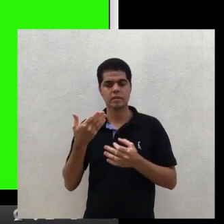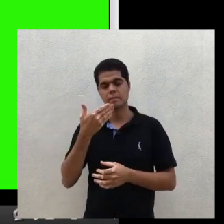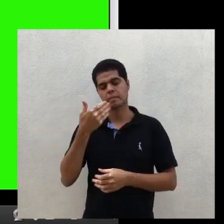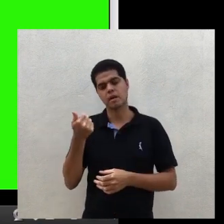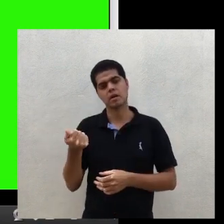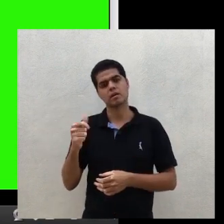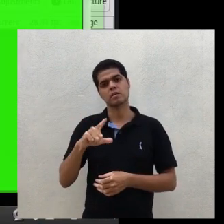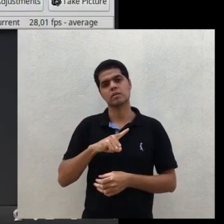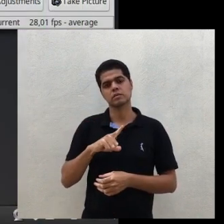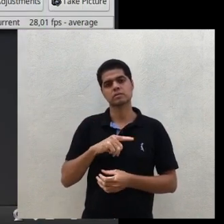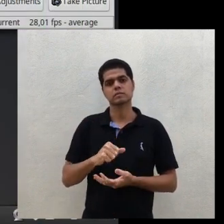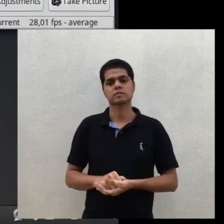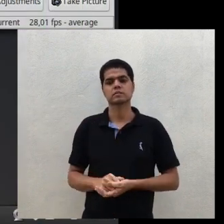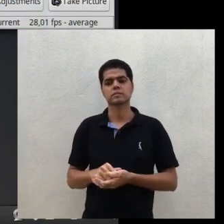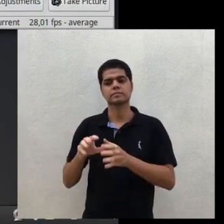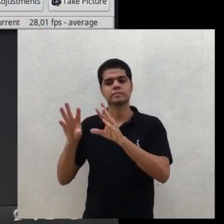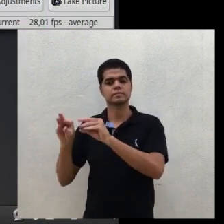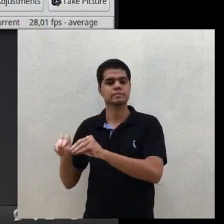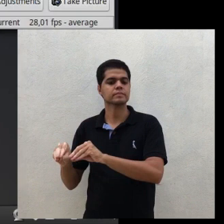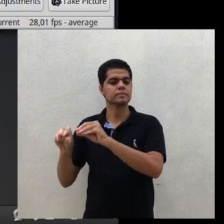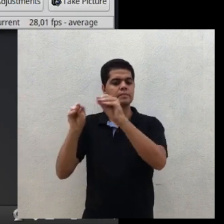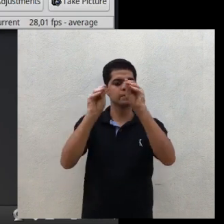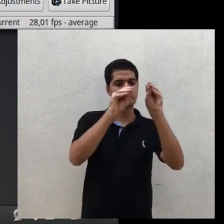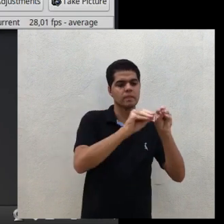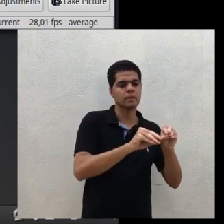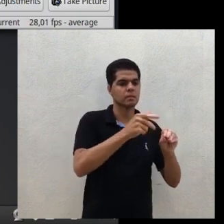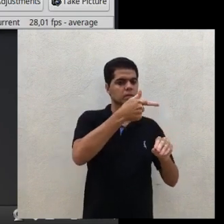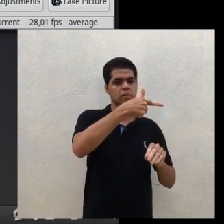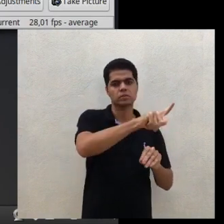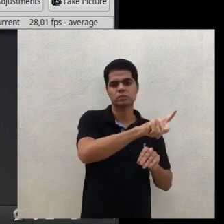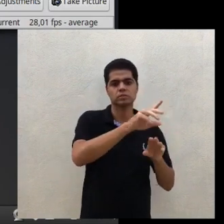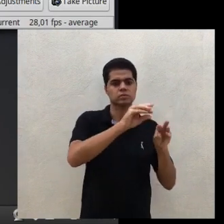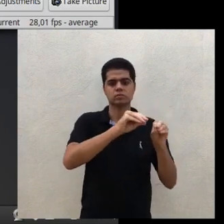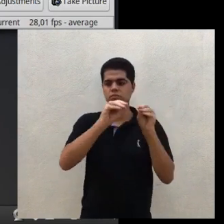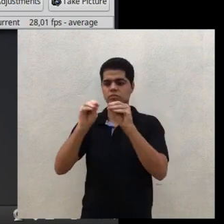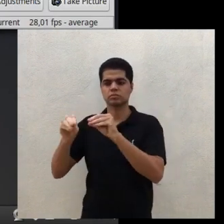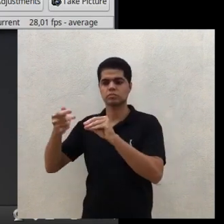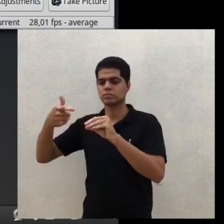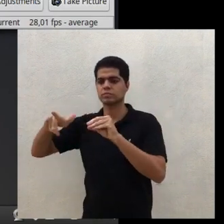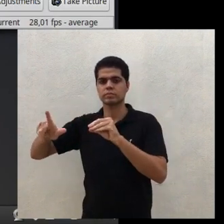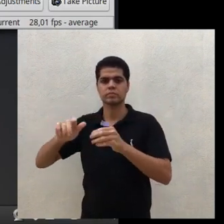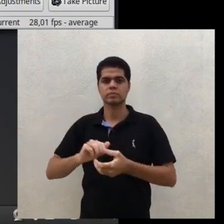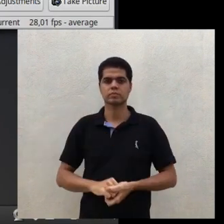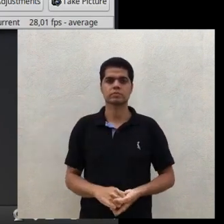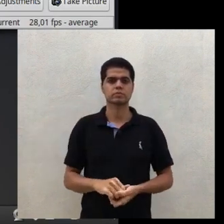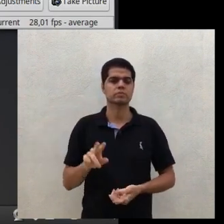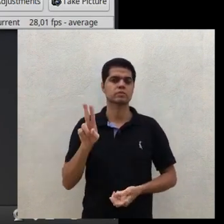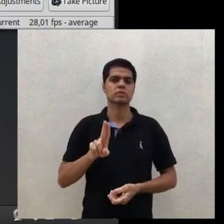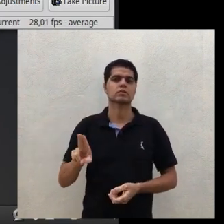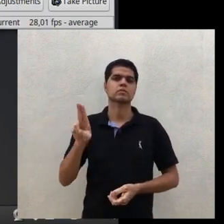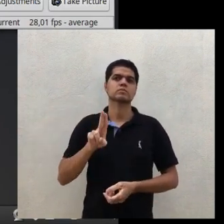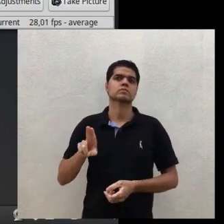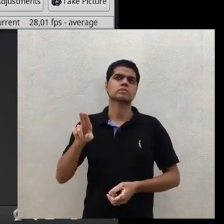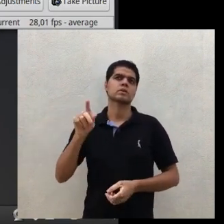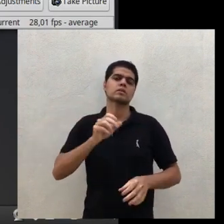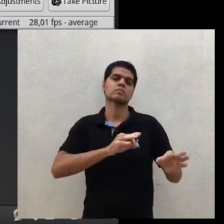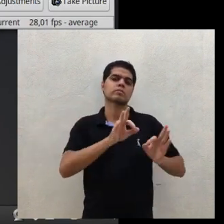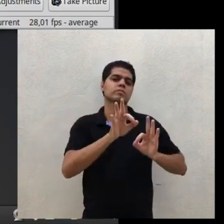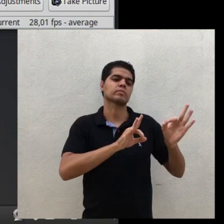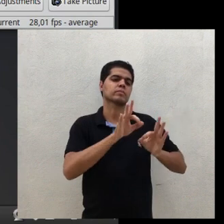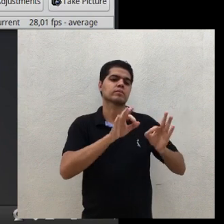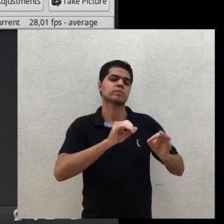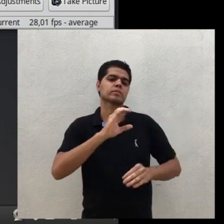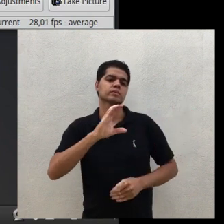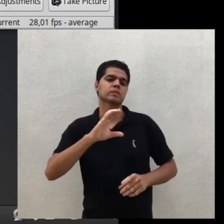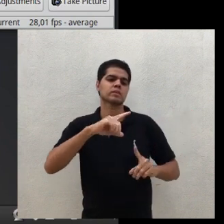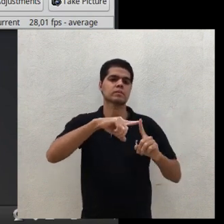pegar aqui e levar lá para o meu programa. Vamos supor que eu quero trabalhar lá no ambiente de programação